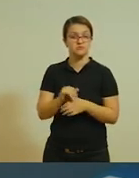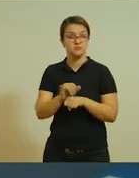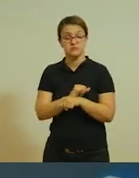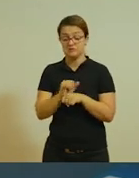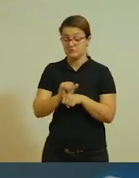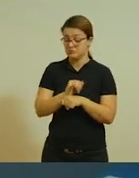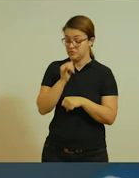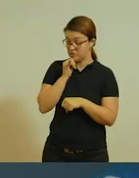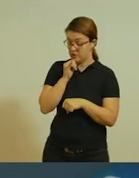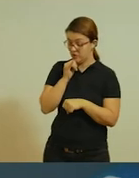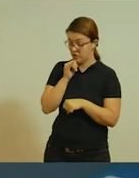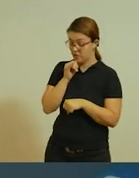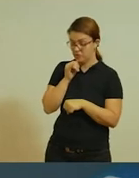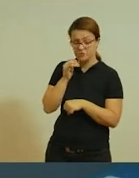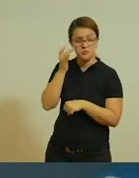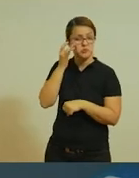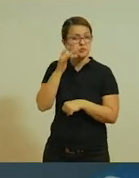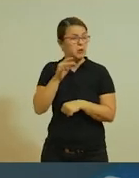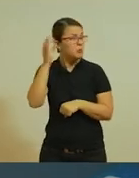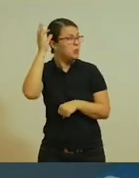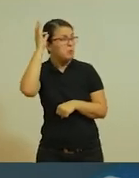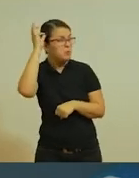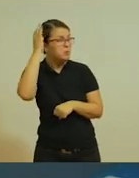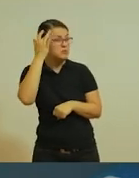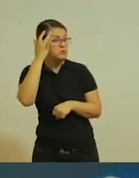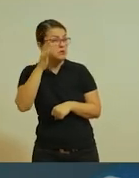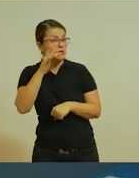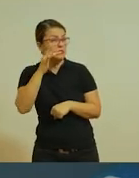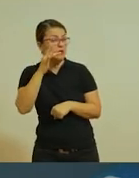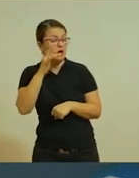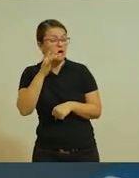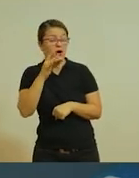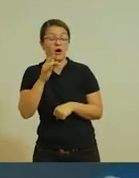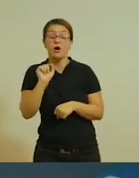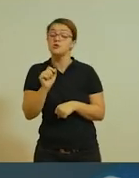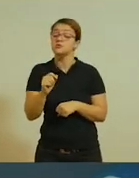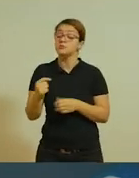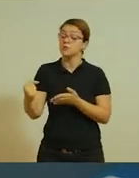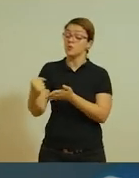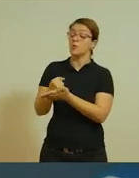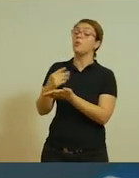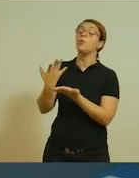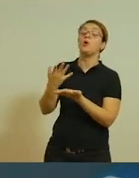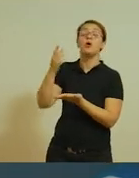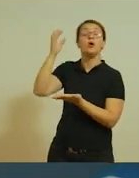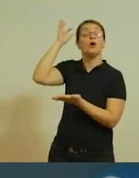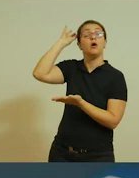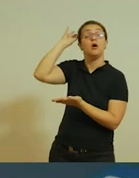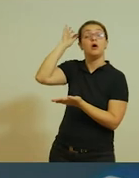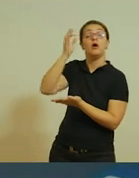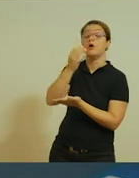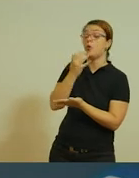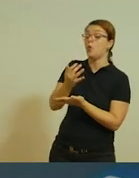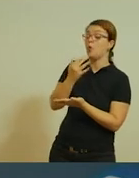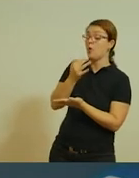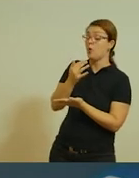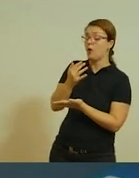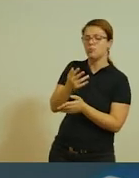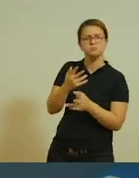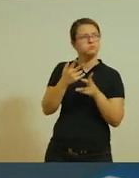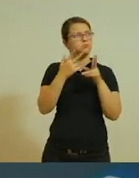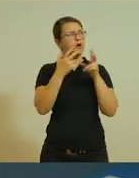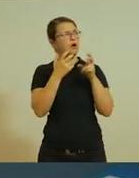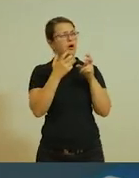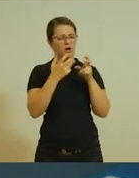Então, se ela não consegue identificar qual é a cor do cabelo dela, pergunte qual é a cor do meu cabelo, para que ela olhe e perceba diferenças